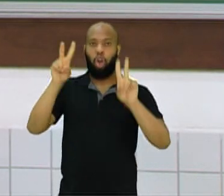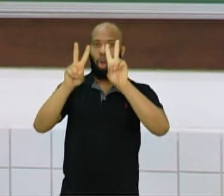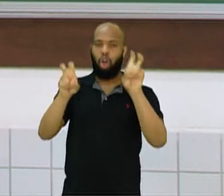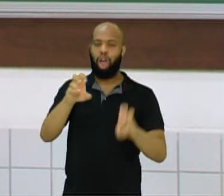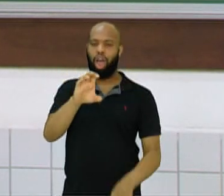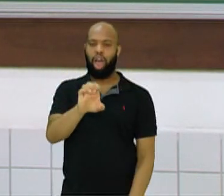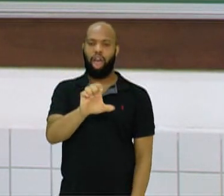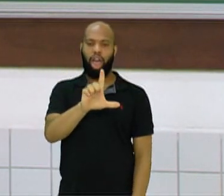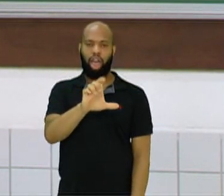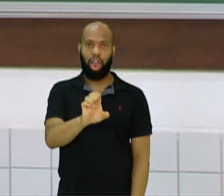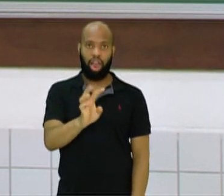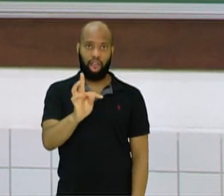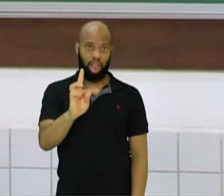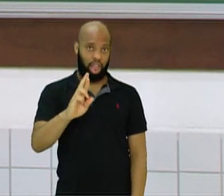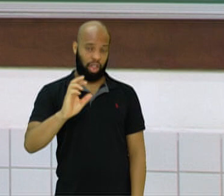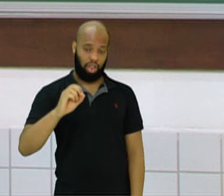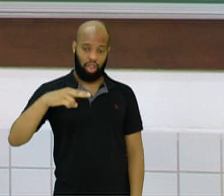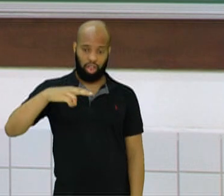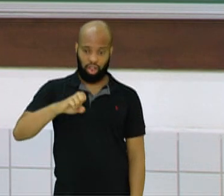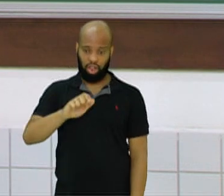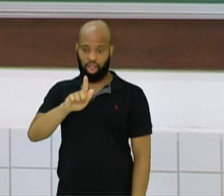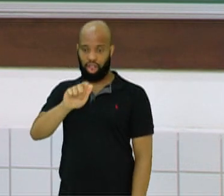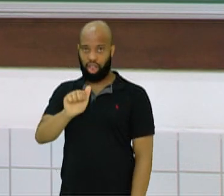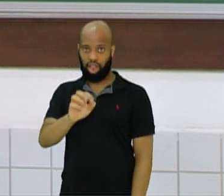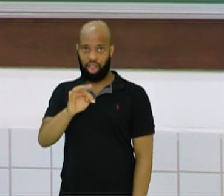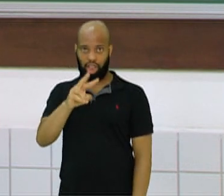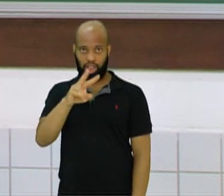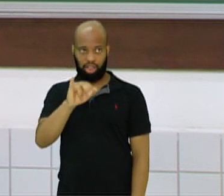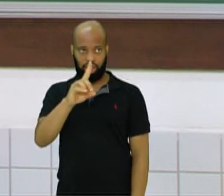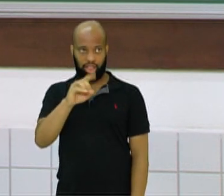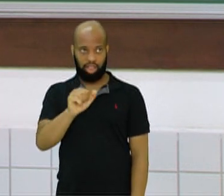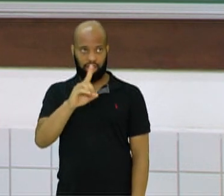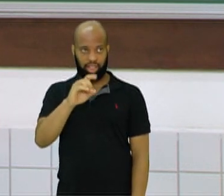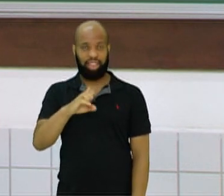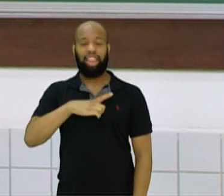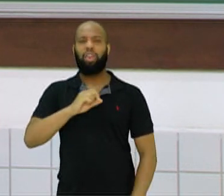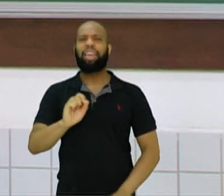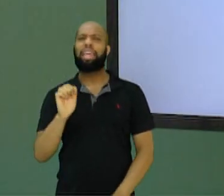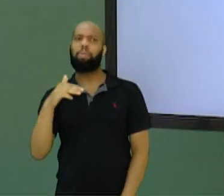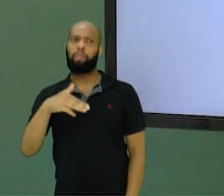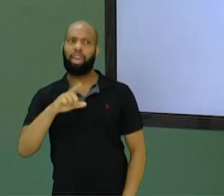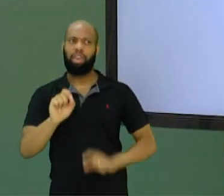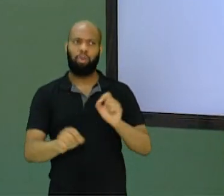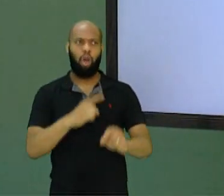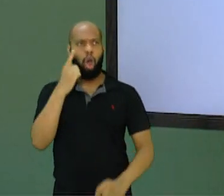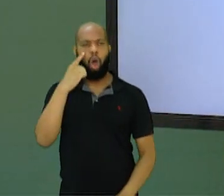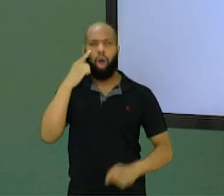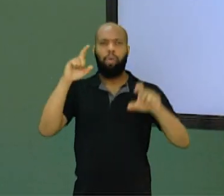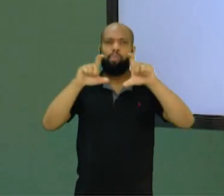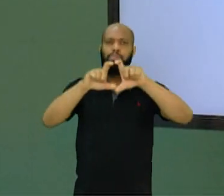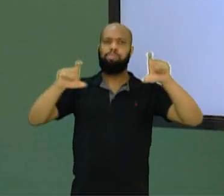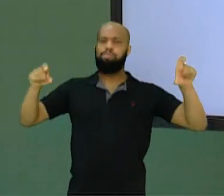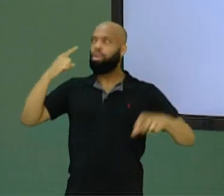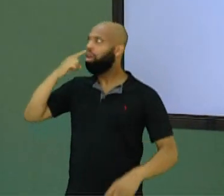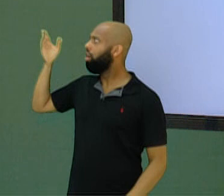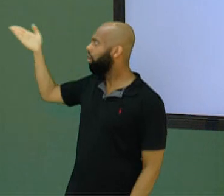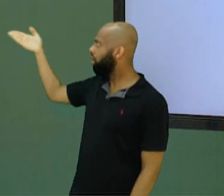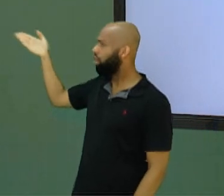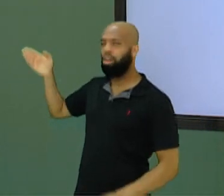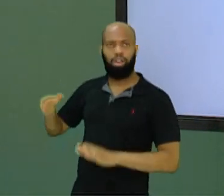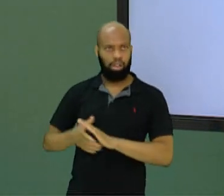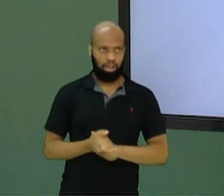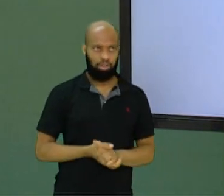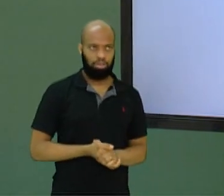eletronegatividade? Nós temos flúor, oxigênio, nitrogênio, cloro, bromo, iodo, enxofre, carbono, fósforo